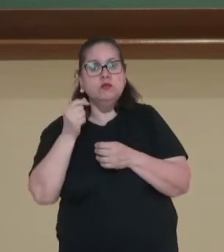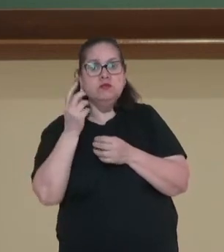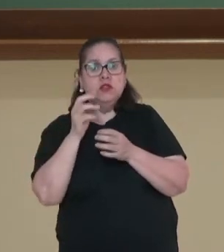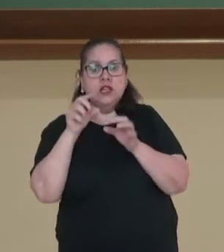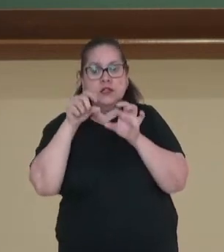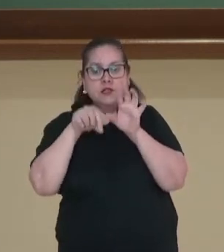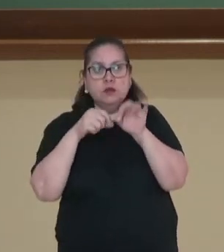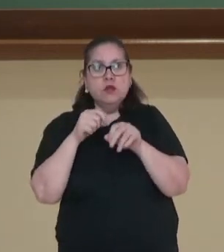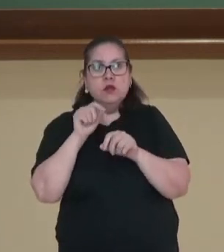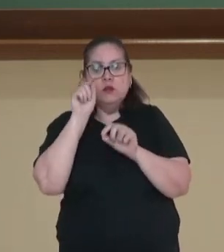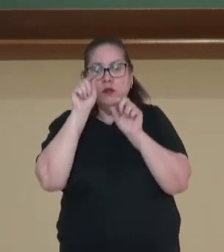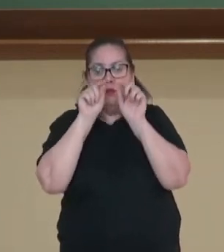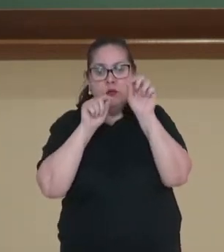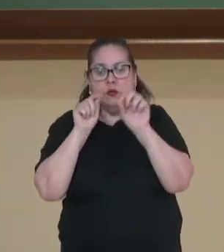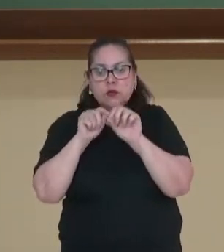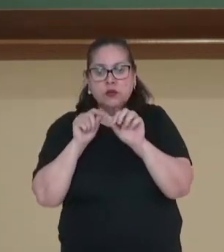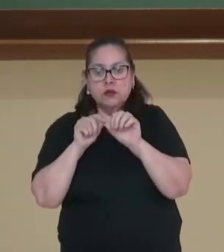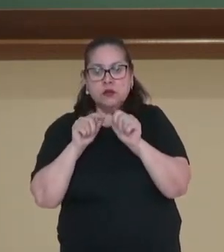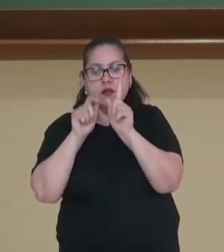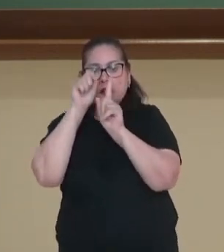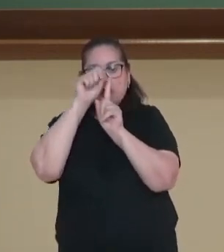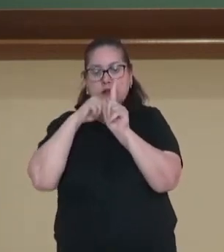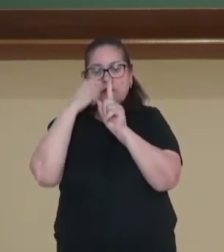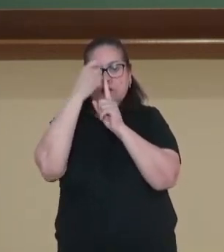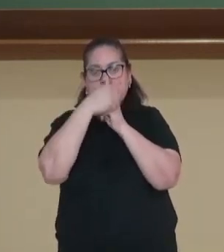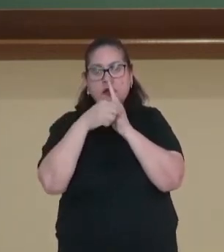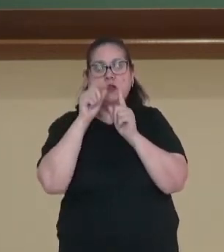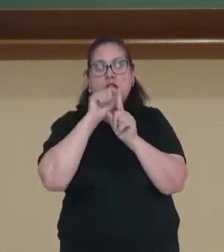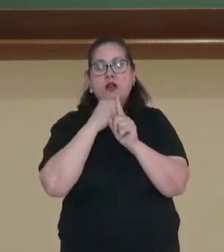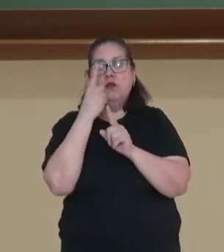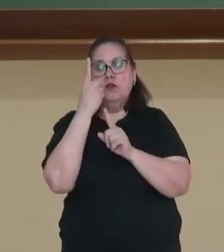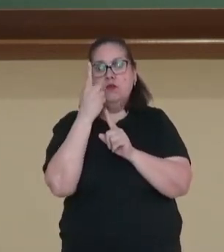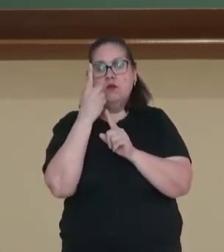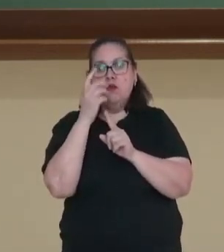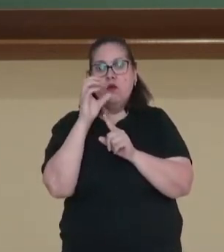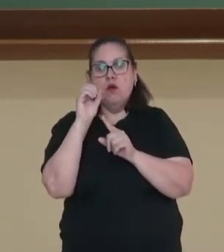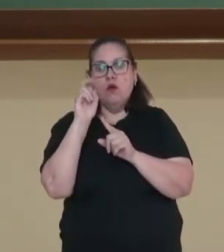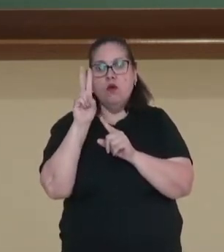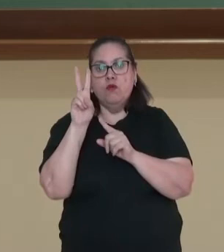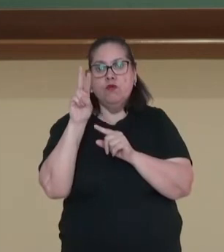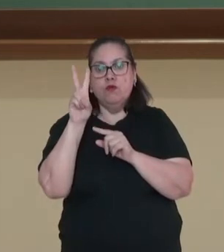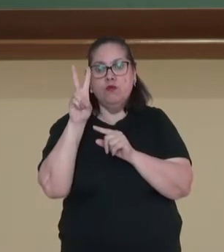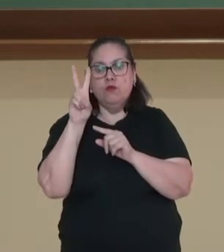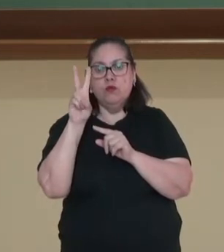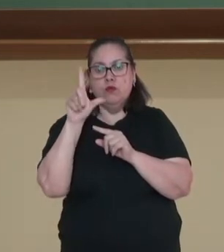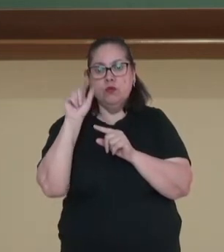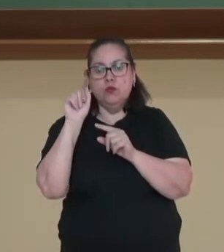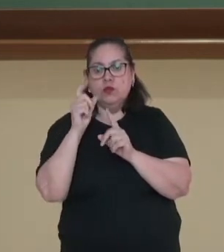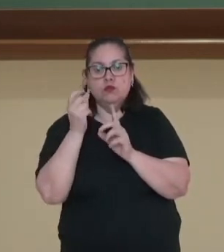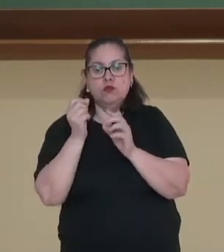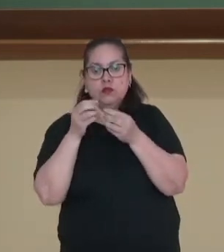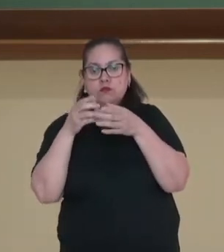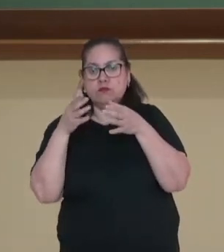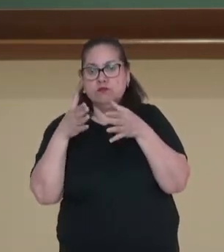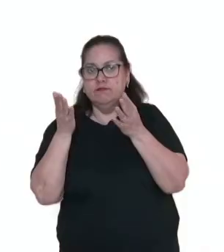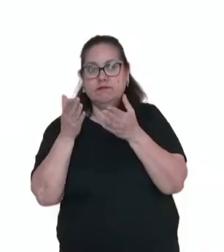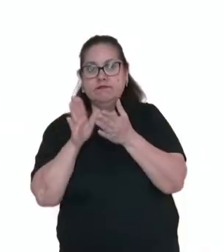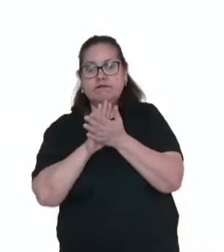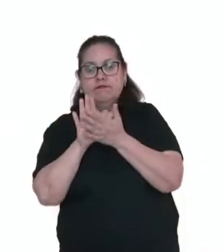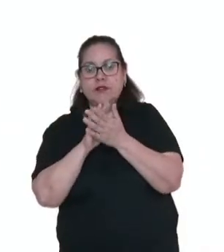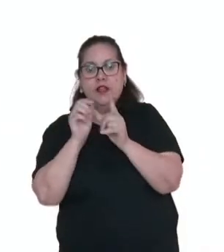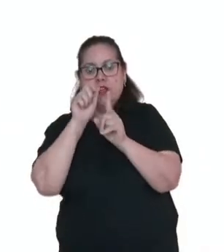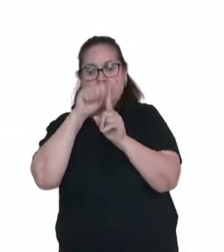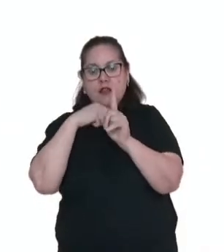Então, cada pontinho preto da banana aqui é um óvulo que não foi fecundado da banana, certo? Então, a banana,